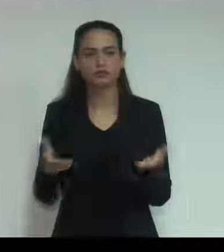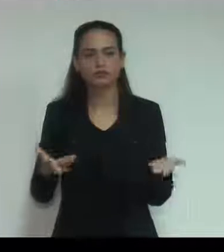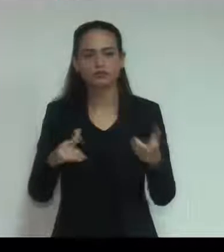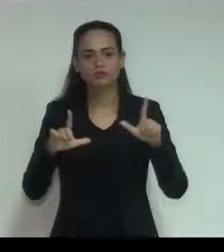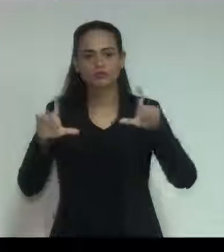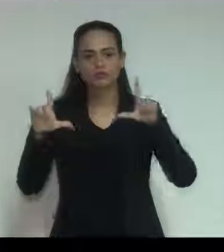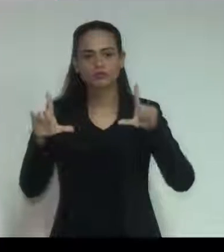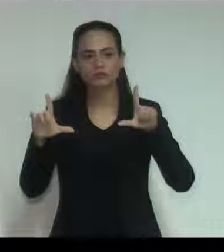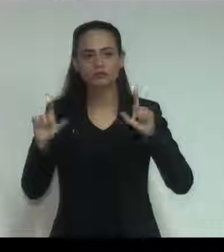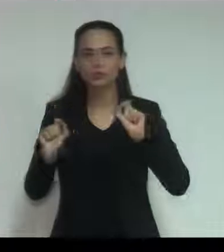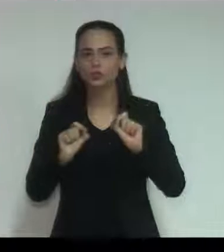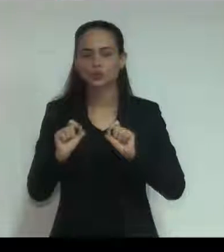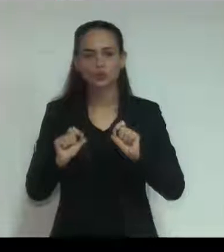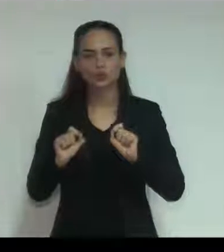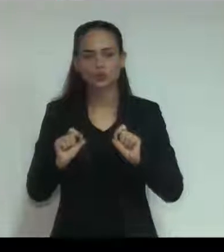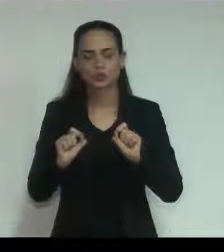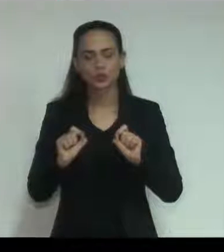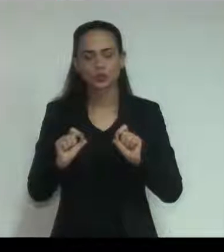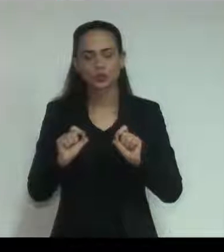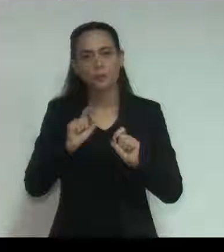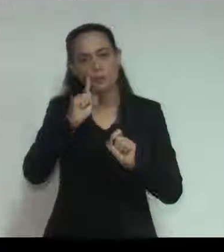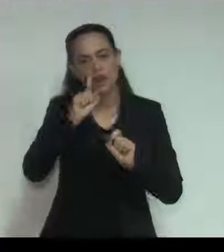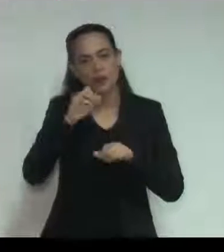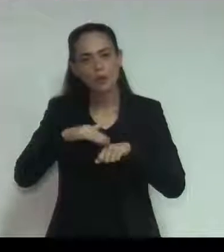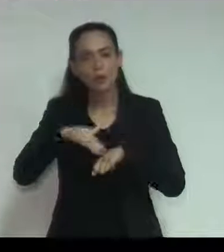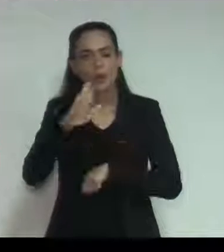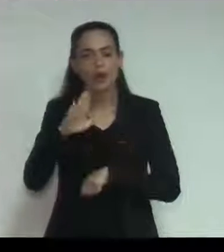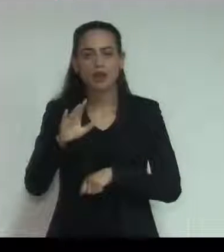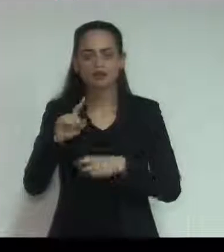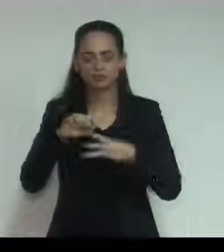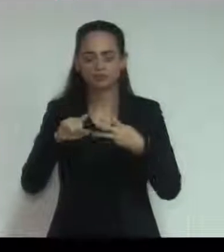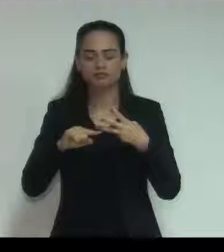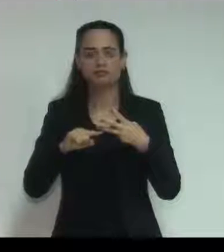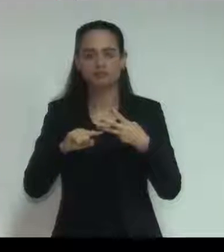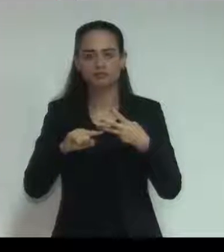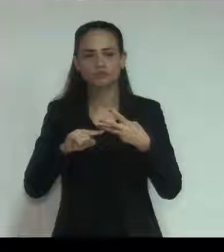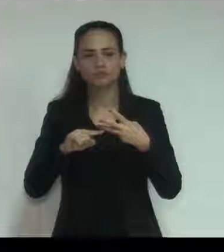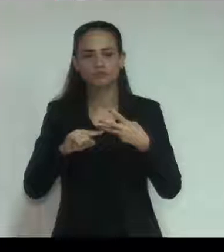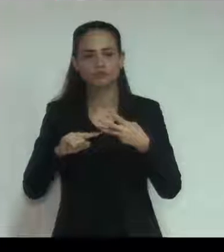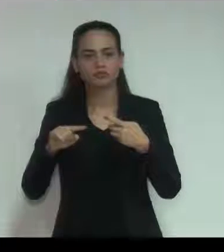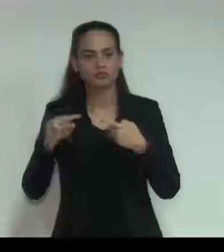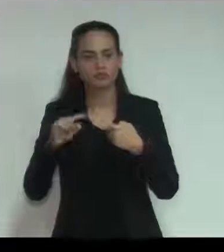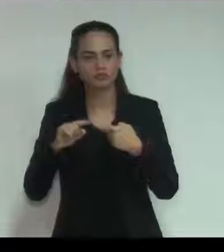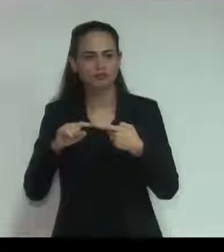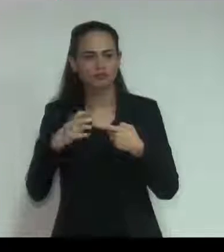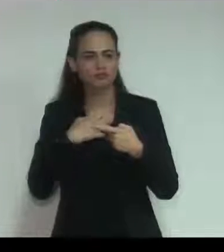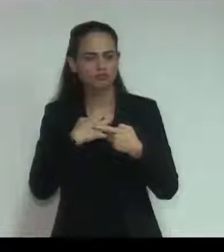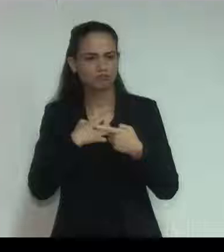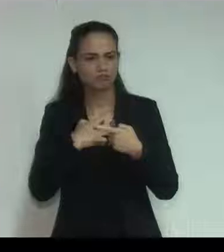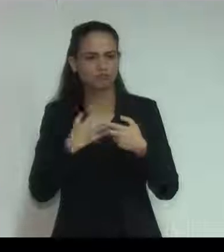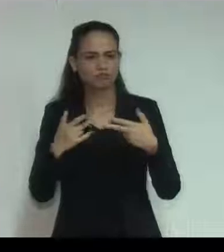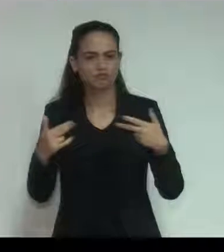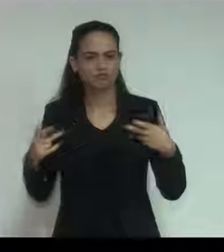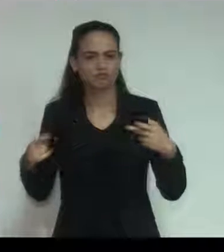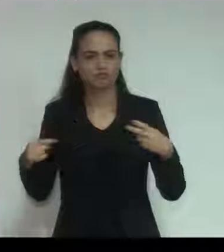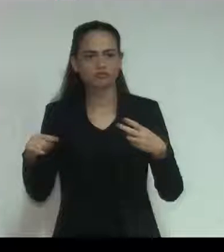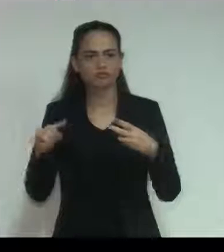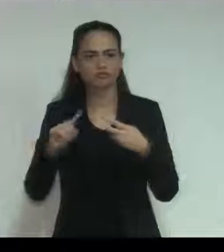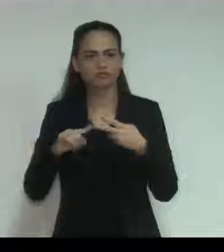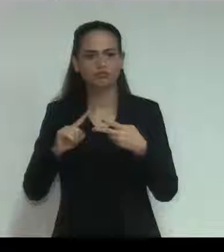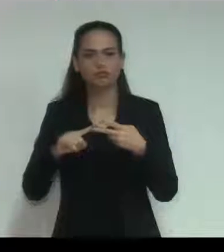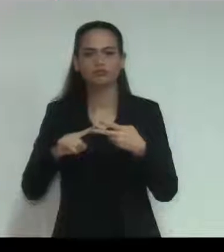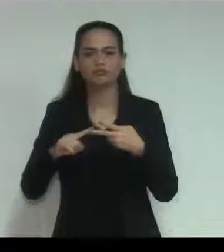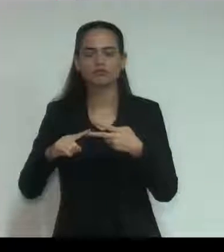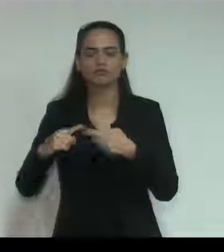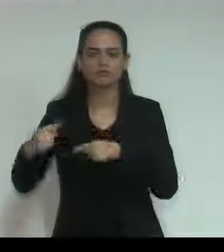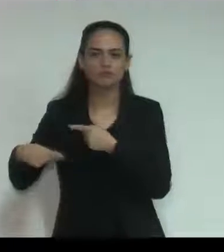refletir o que aumenta o risco no câncer de mama. 3 fatores principais, que são os ambientais e comportamentais, os fatores da história